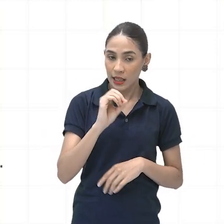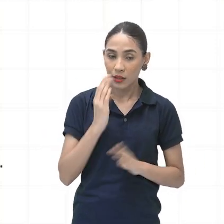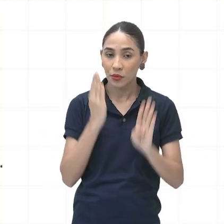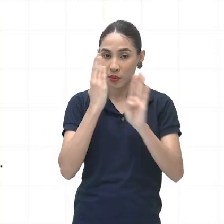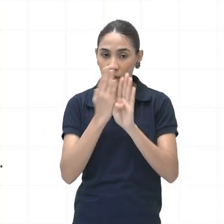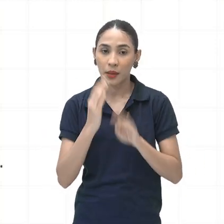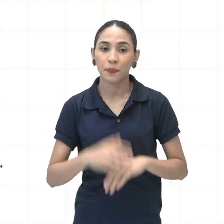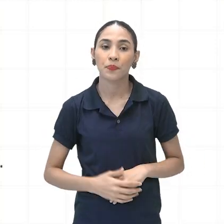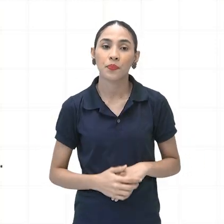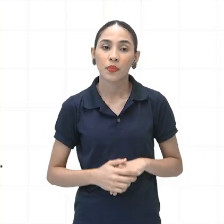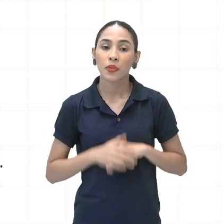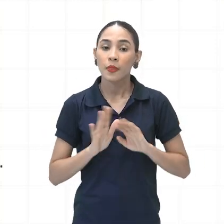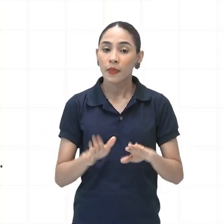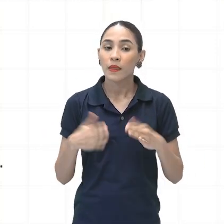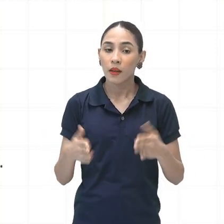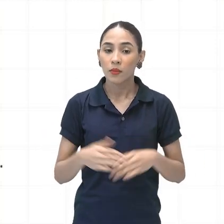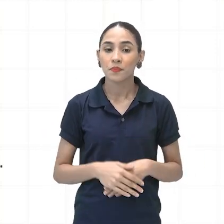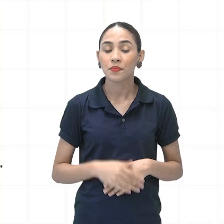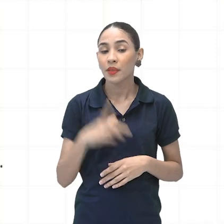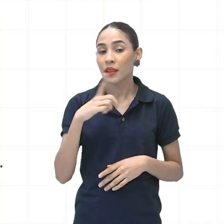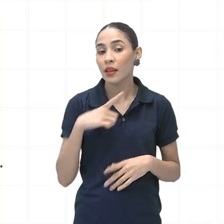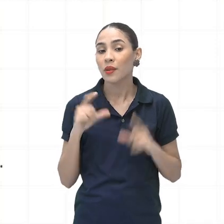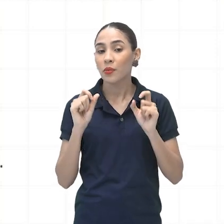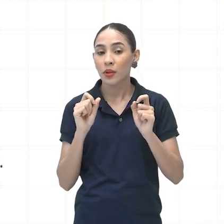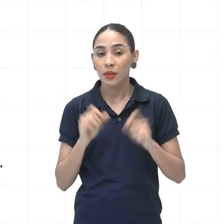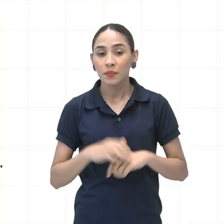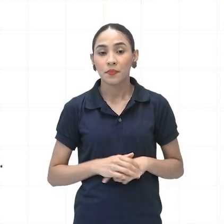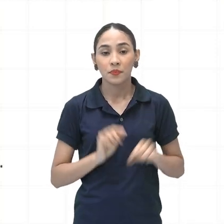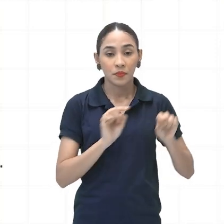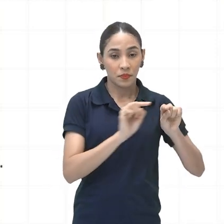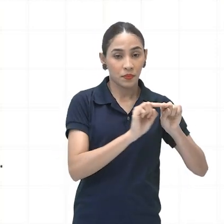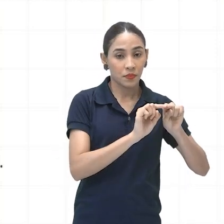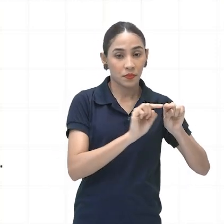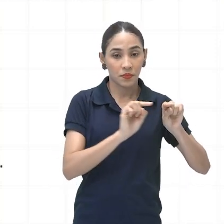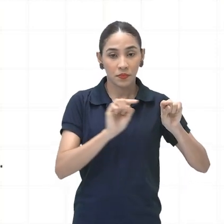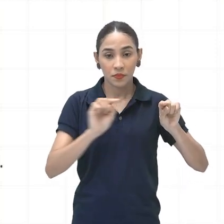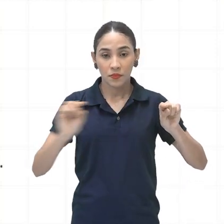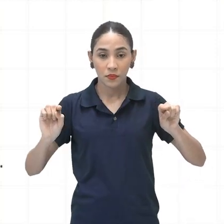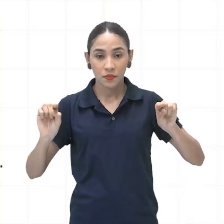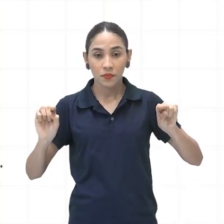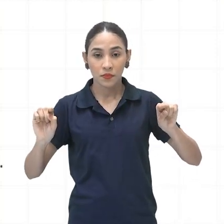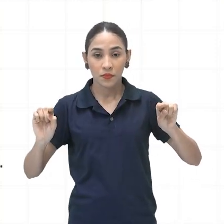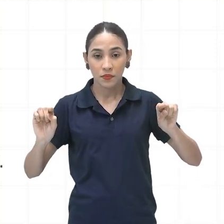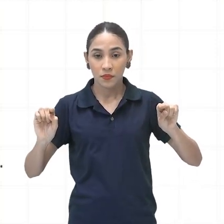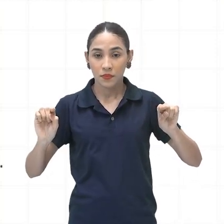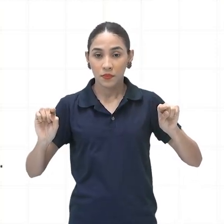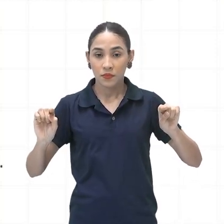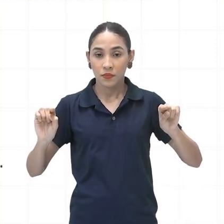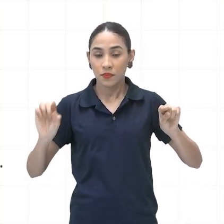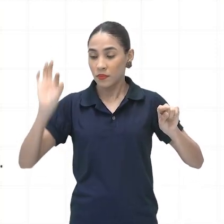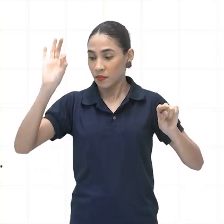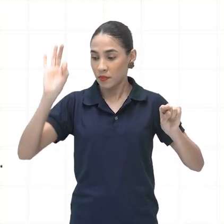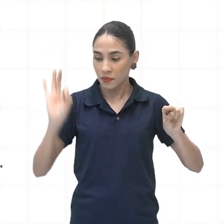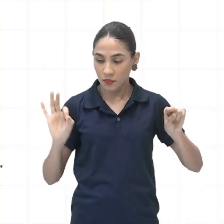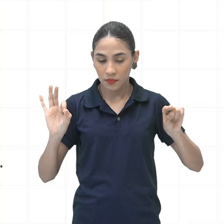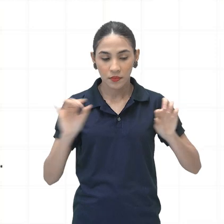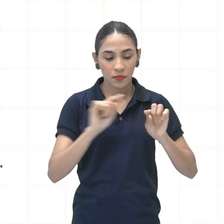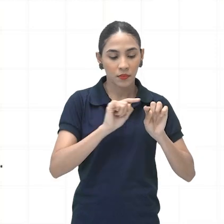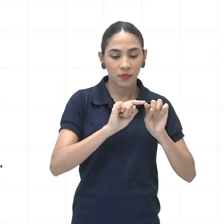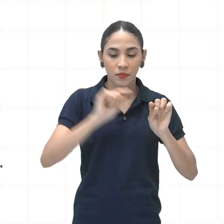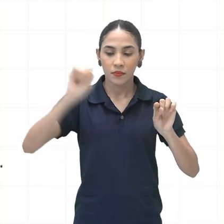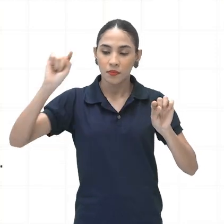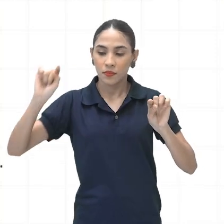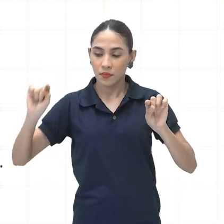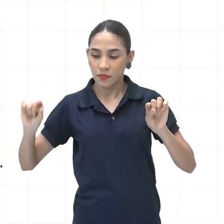dois lados. Então, eu tenho aqui, olha só, eu posso criar um triângulo retângulo com